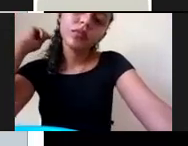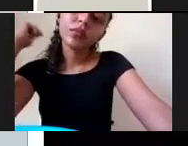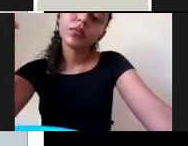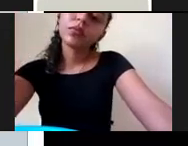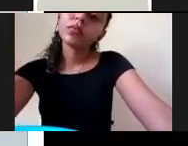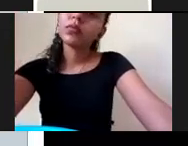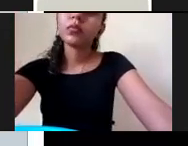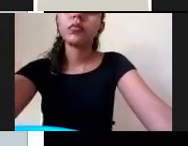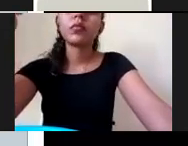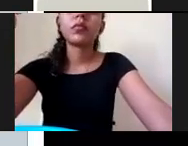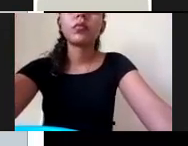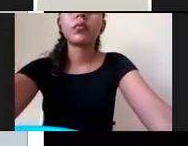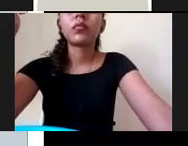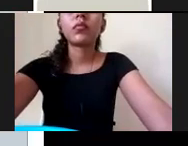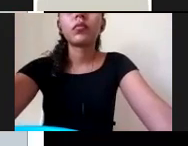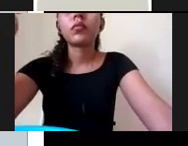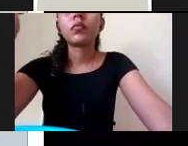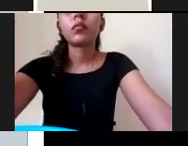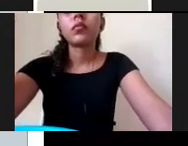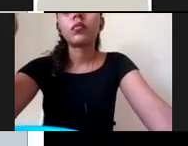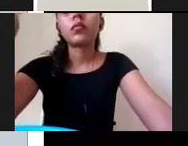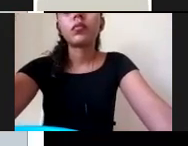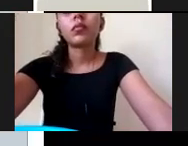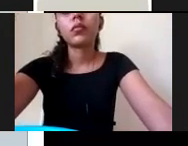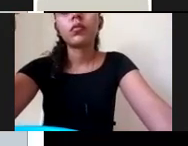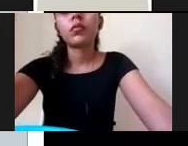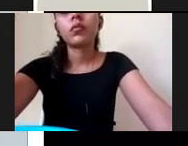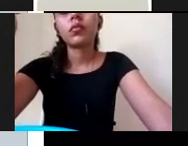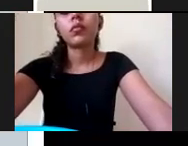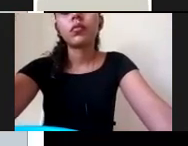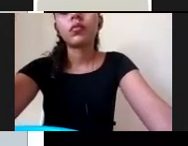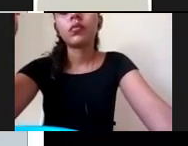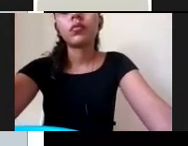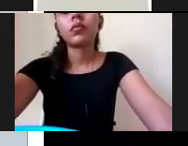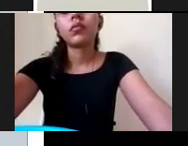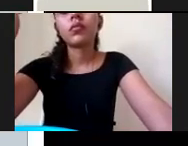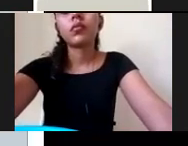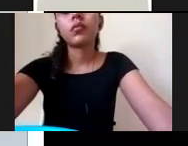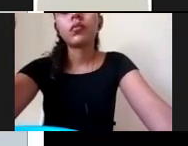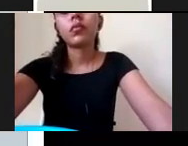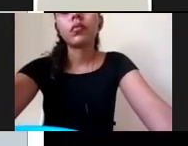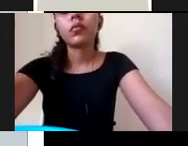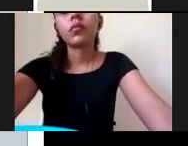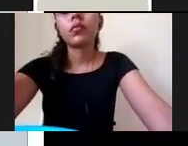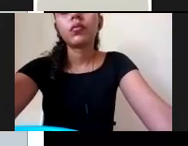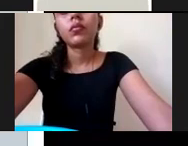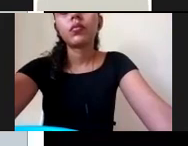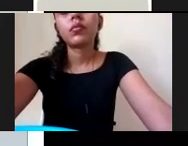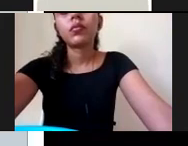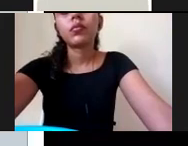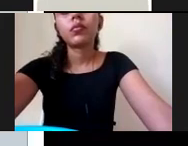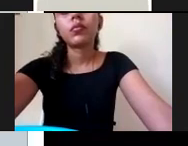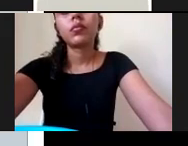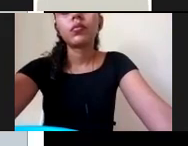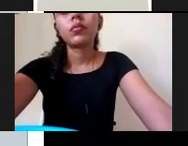saber. E a anisocoria é quando uma contrai e a outra dilata. Outra coisa